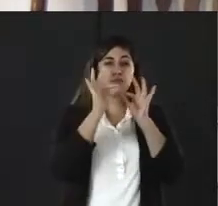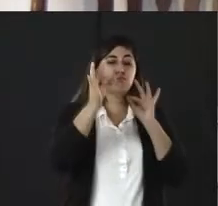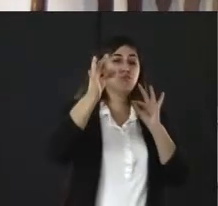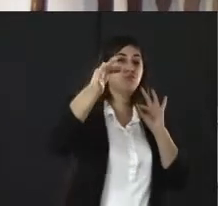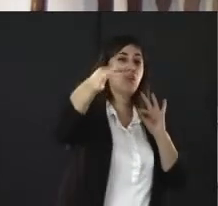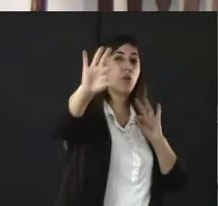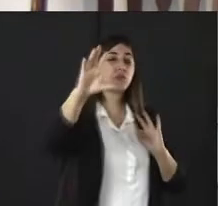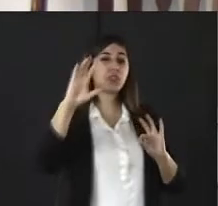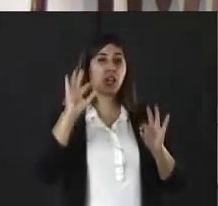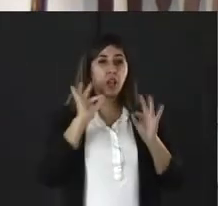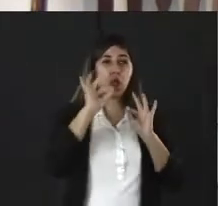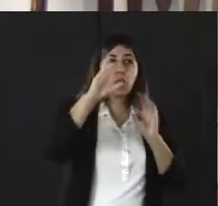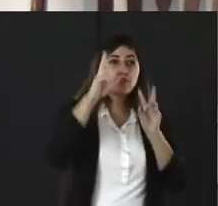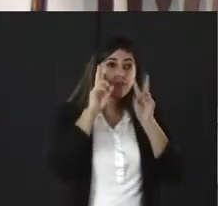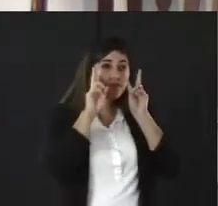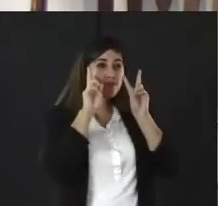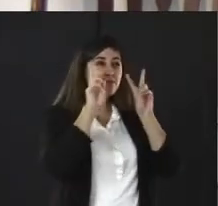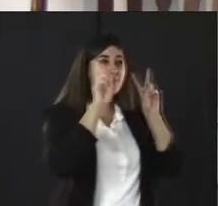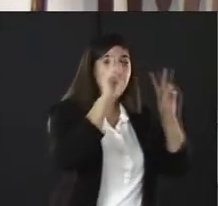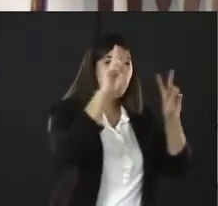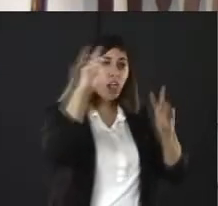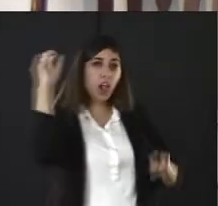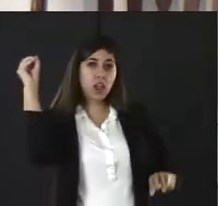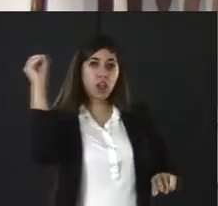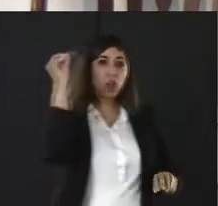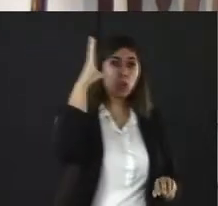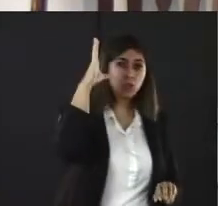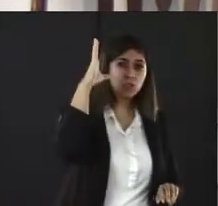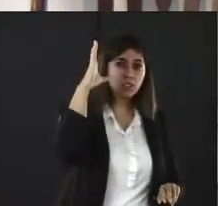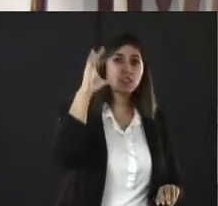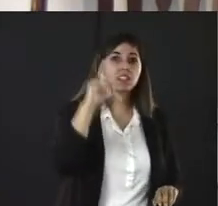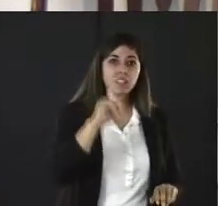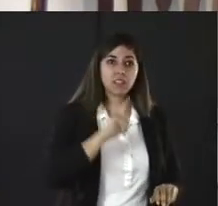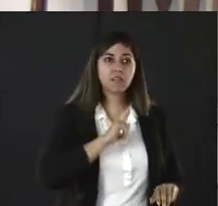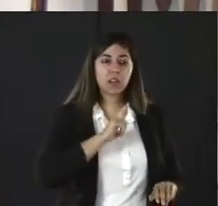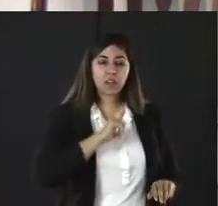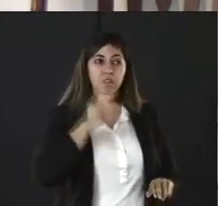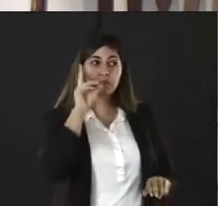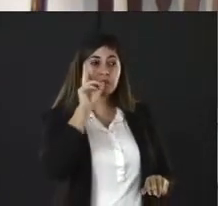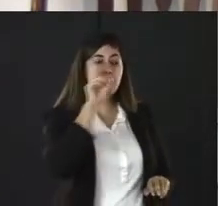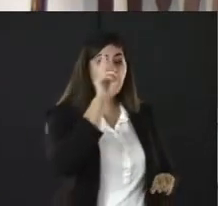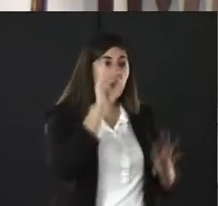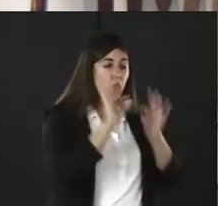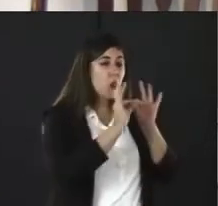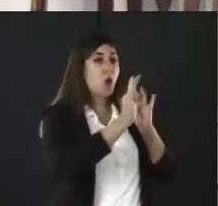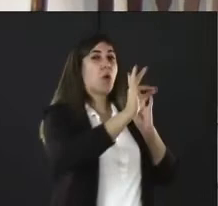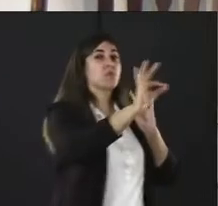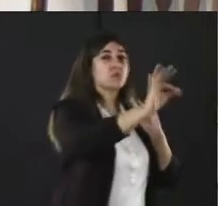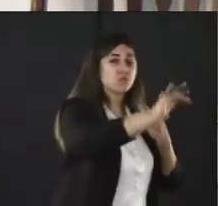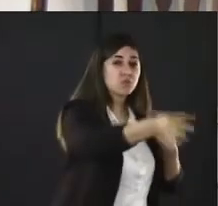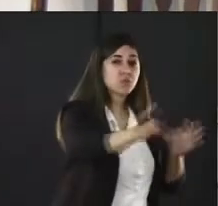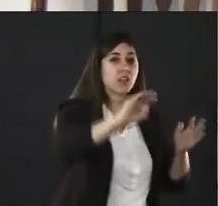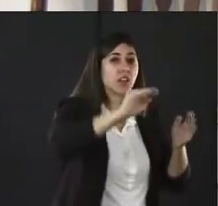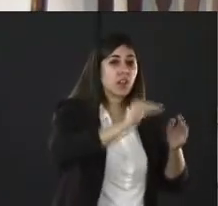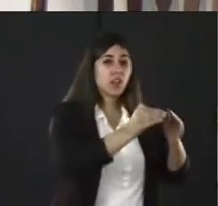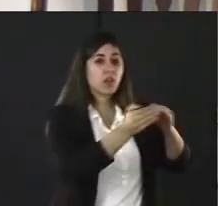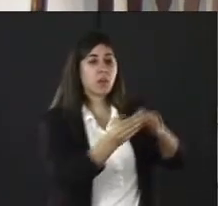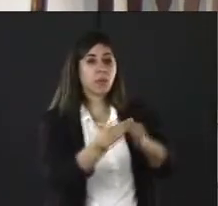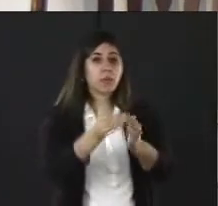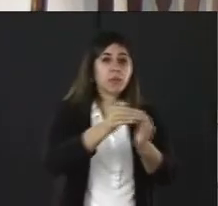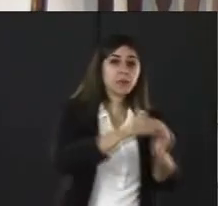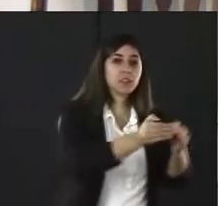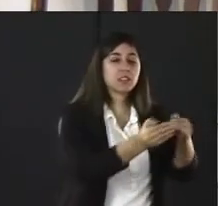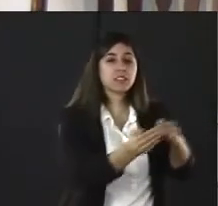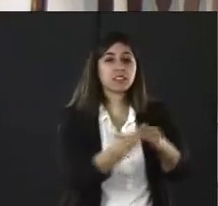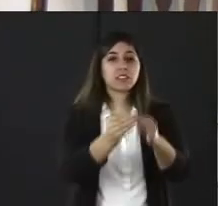o presbítero josé alfredo nosso programa sextou da ipb se estou na ipb e ele falava que ele foi morar em cabo